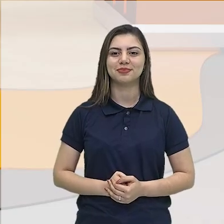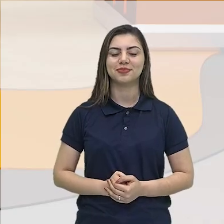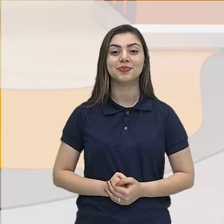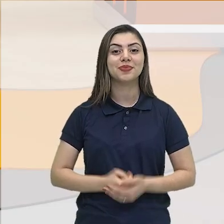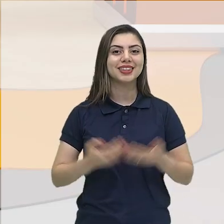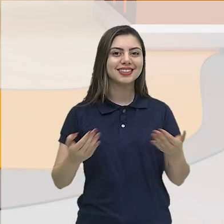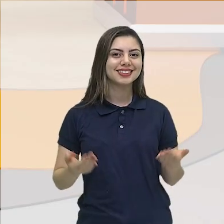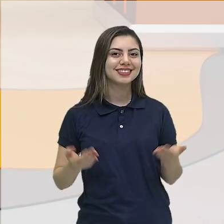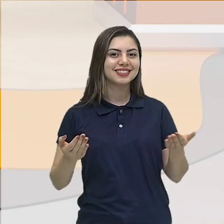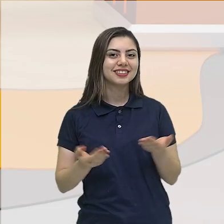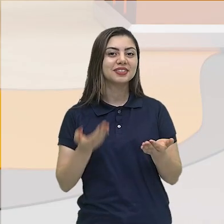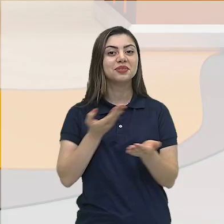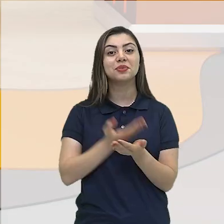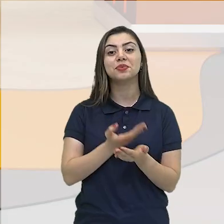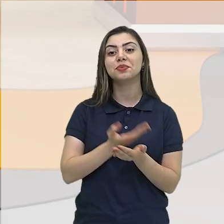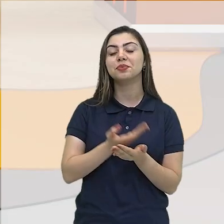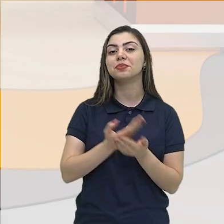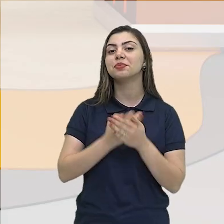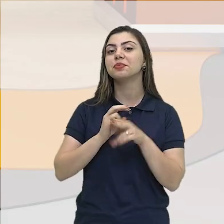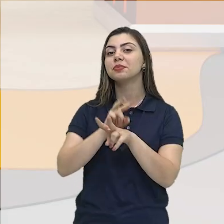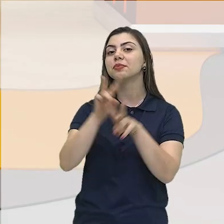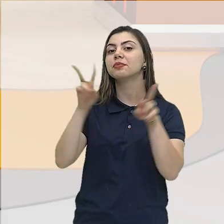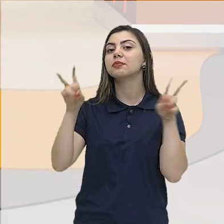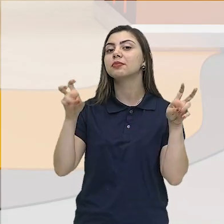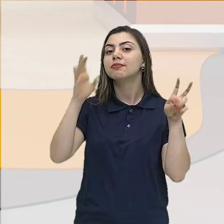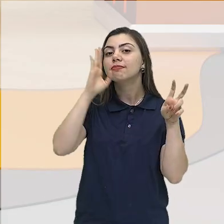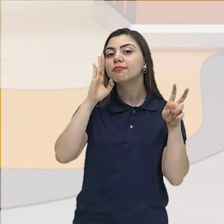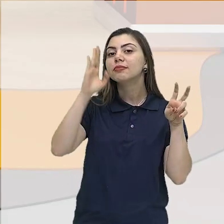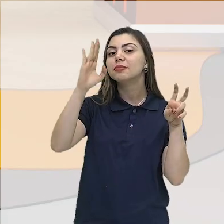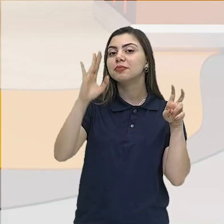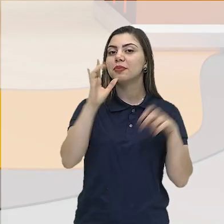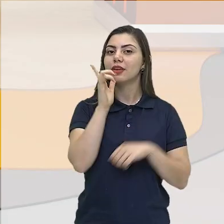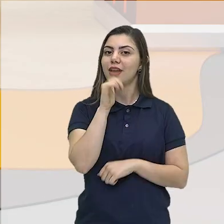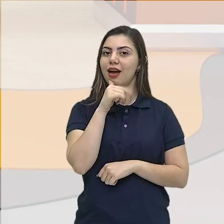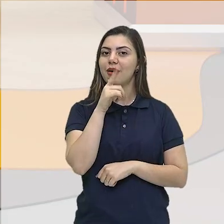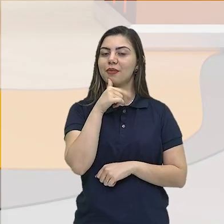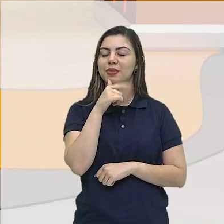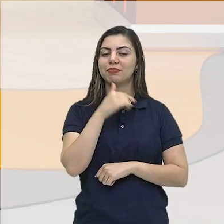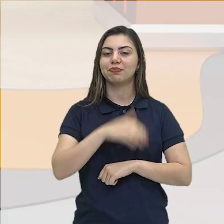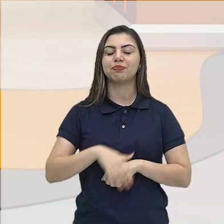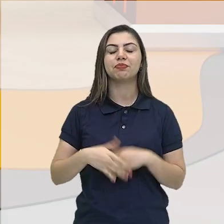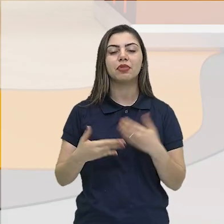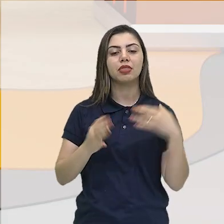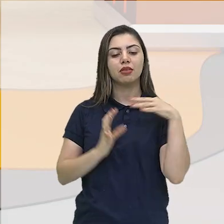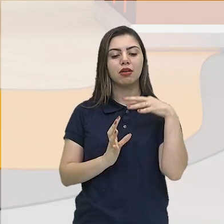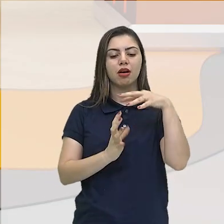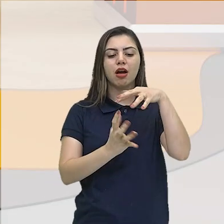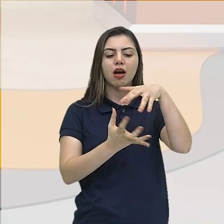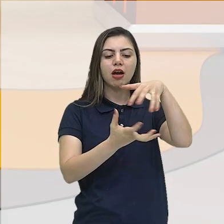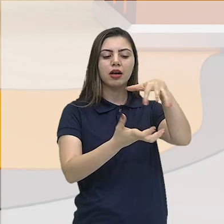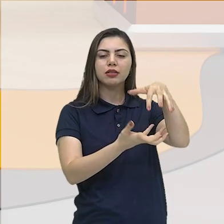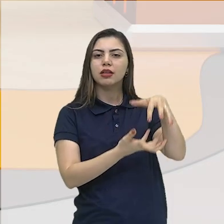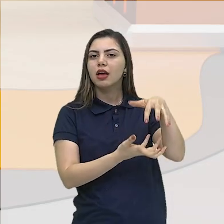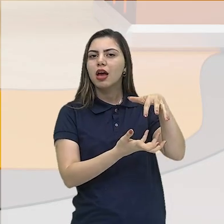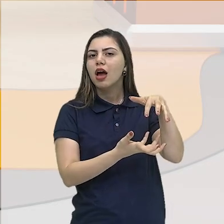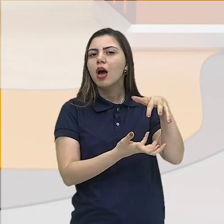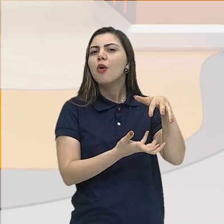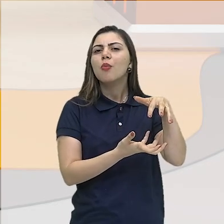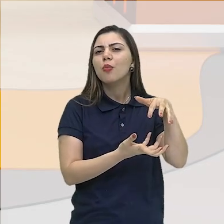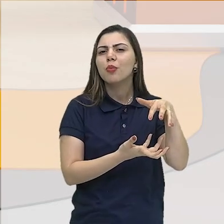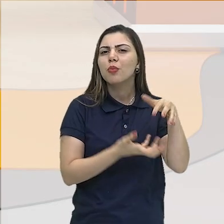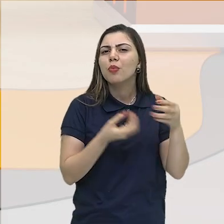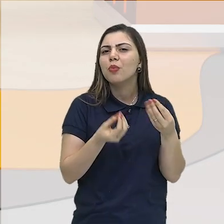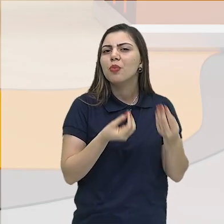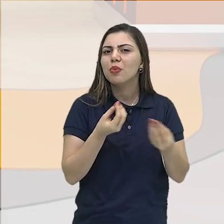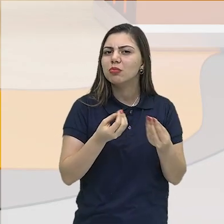Nossa aula vai ter como um dos temas principais a água. O nosso planeta, ele é rico,